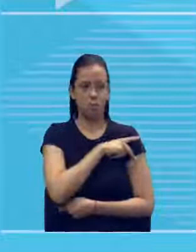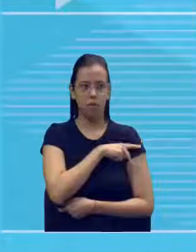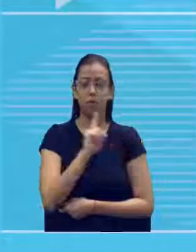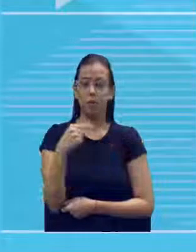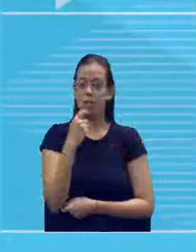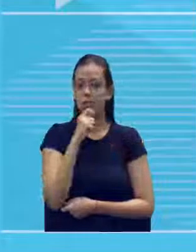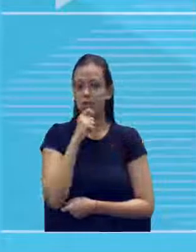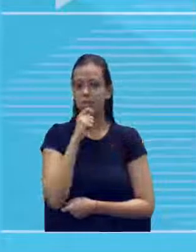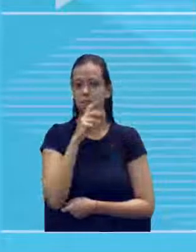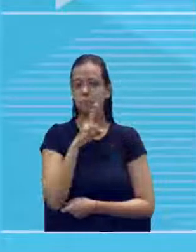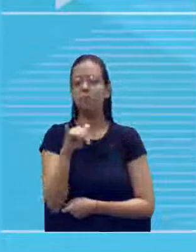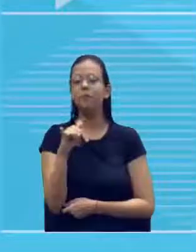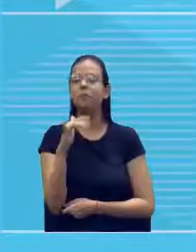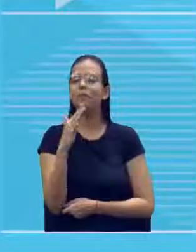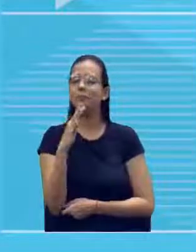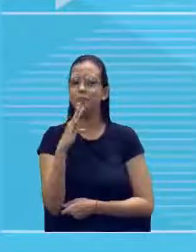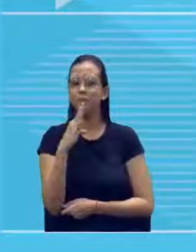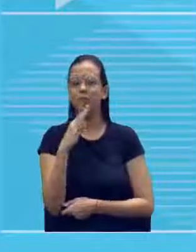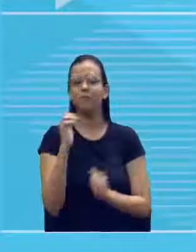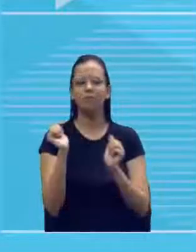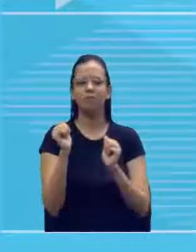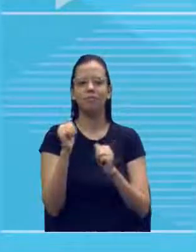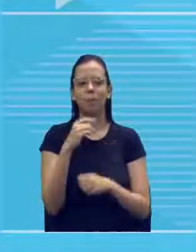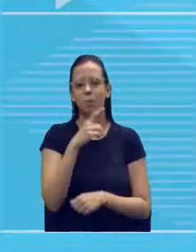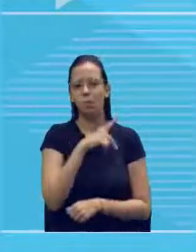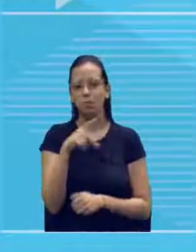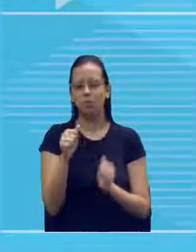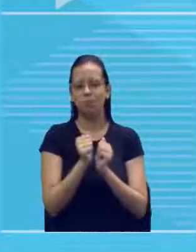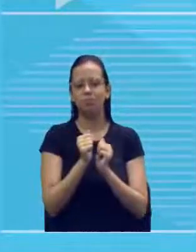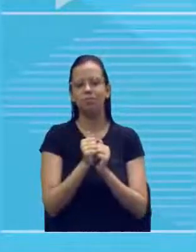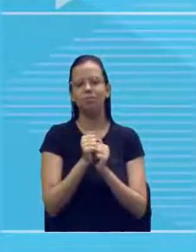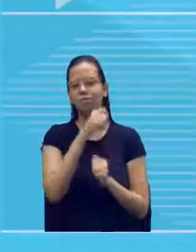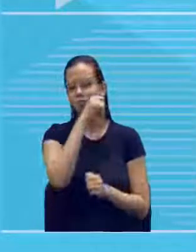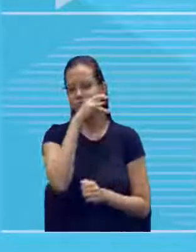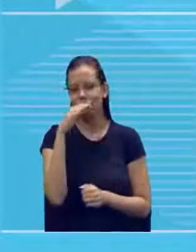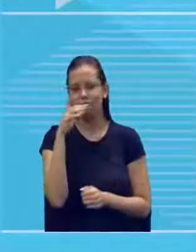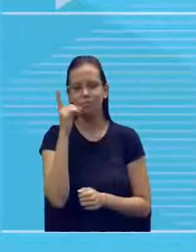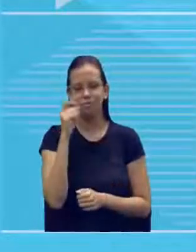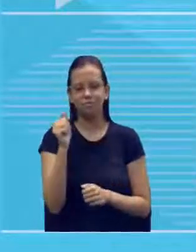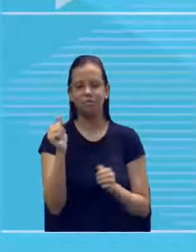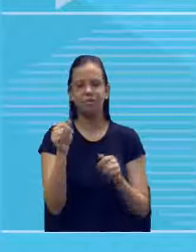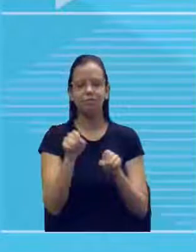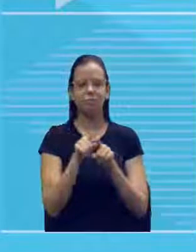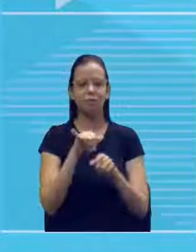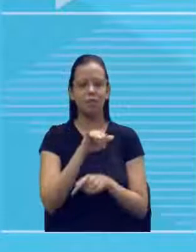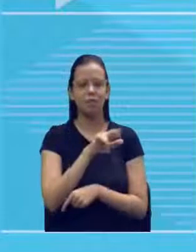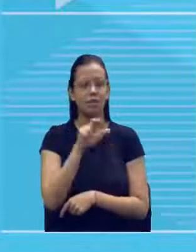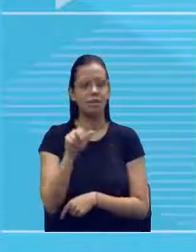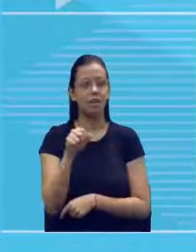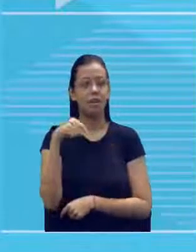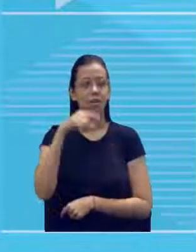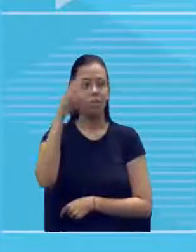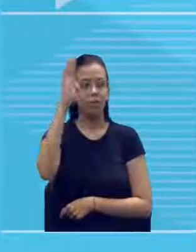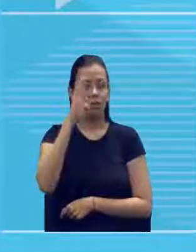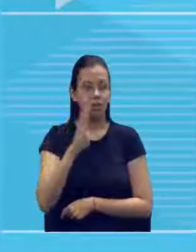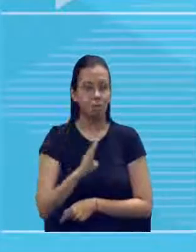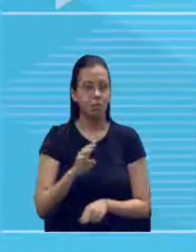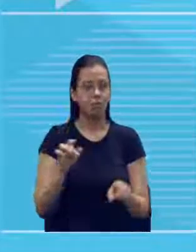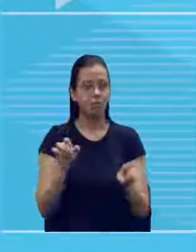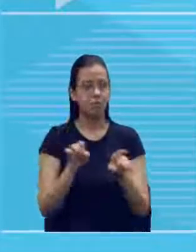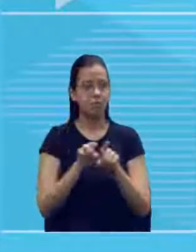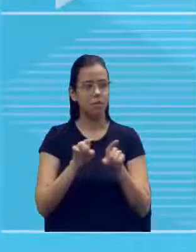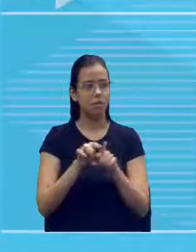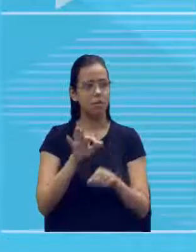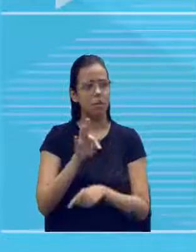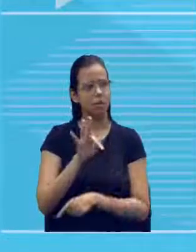Deusa? Né, Andressa? Yara pode pegar o bonde também. No Brasil, Fulton's Rock, na